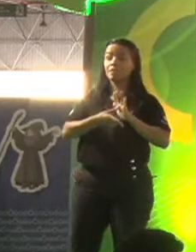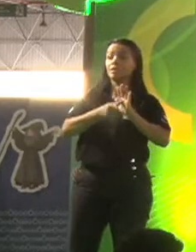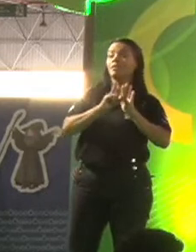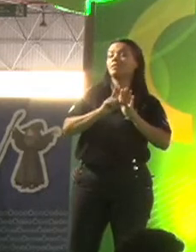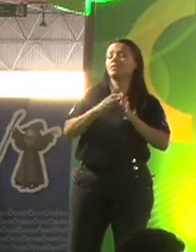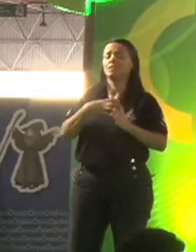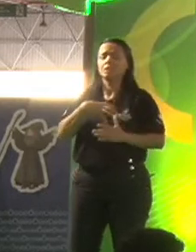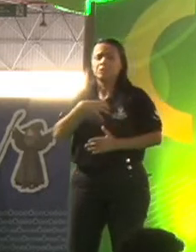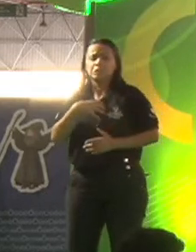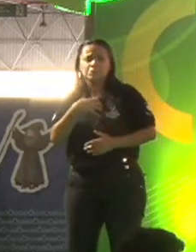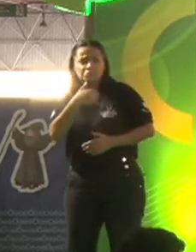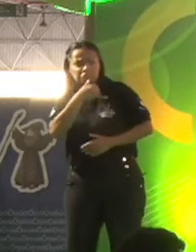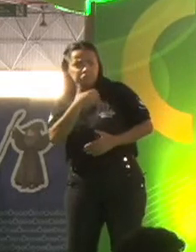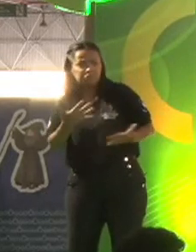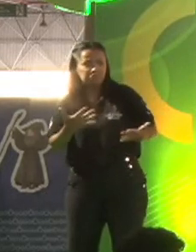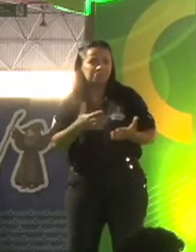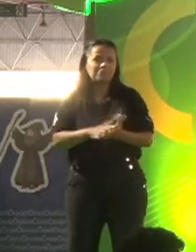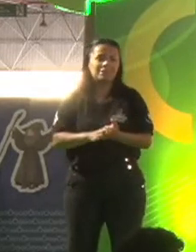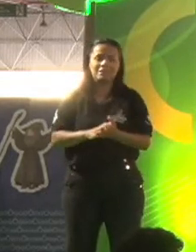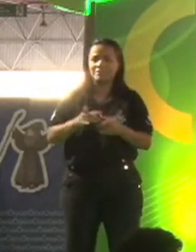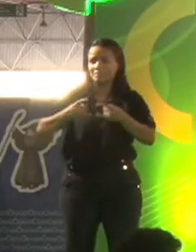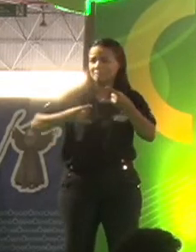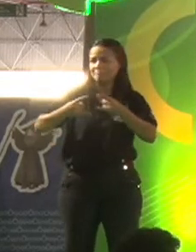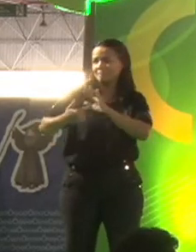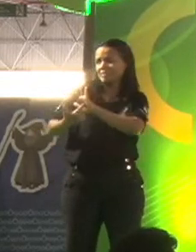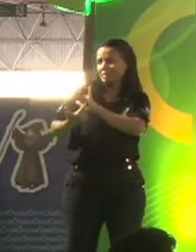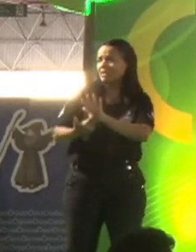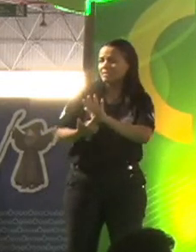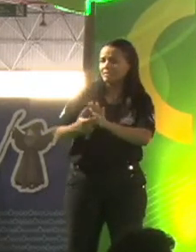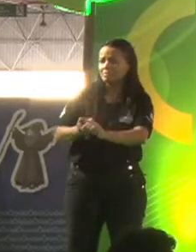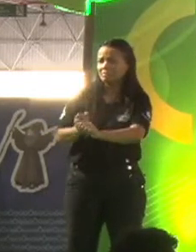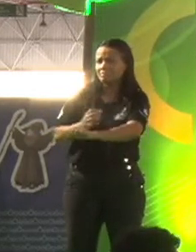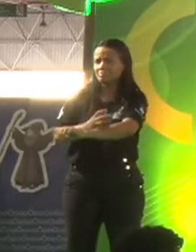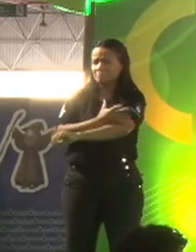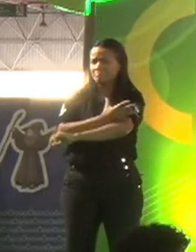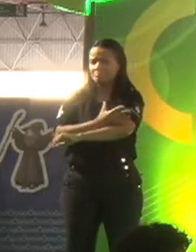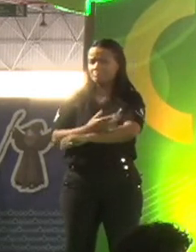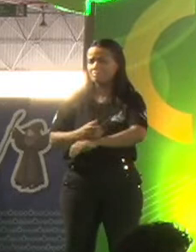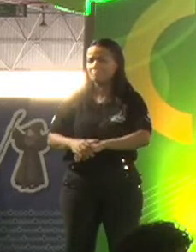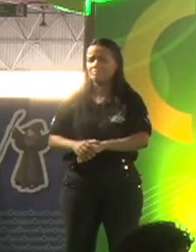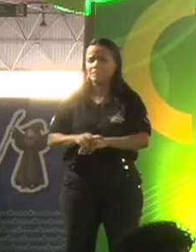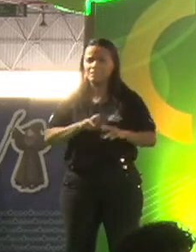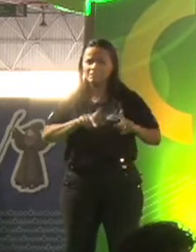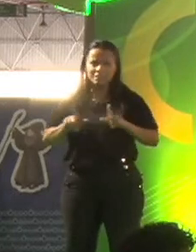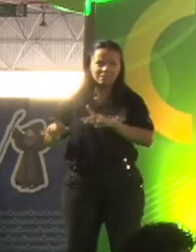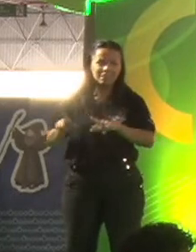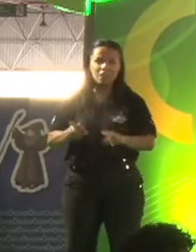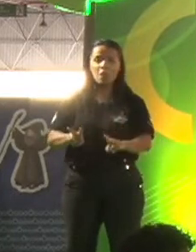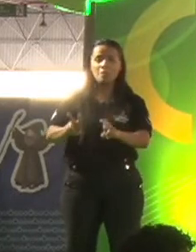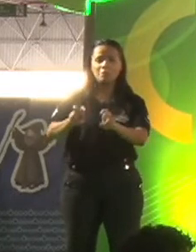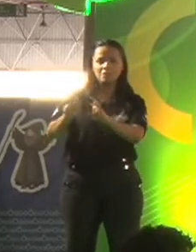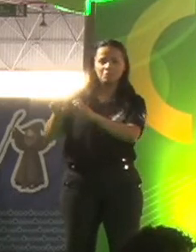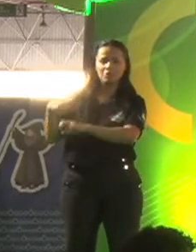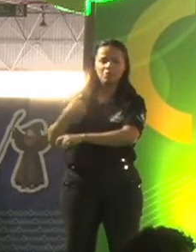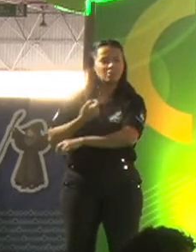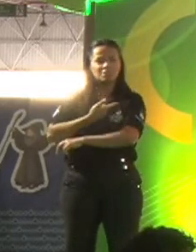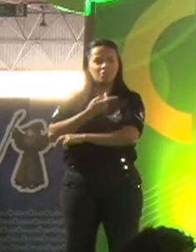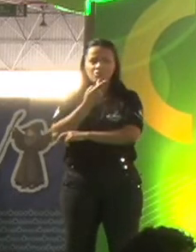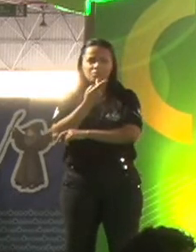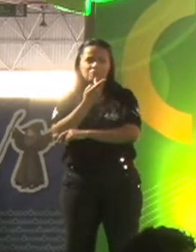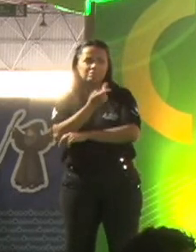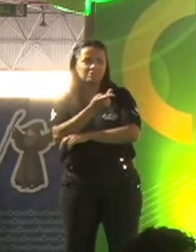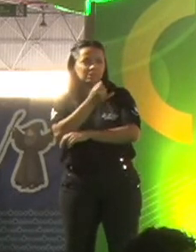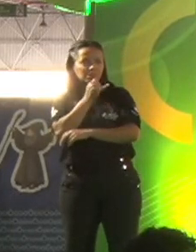ficava um pouco chateado você percebia um pouco mais de rispidez na resposta dele é perceberam que a gente não tá falando aqui